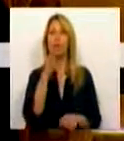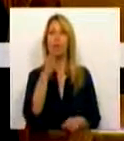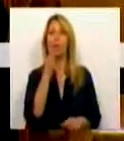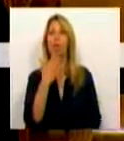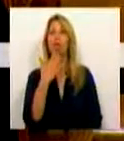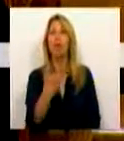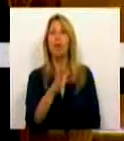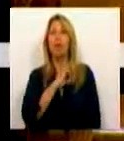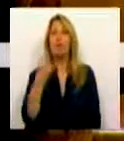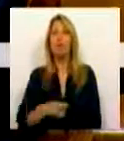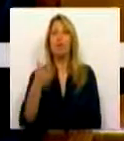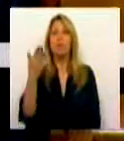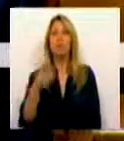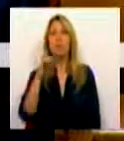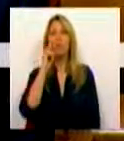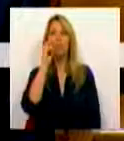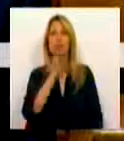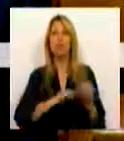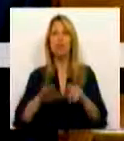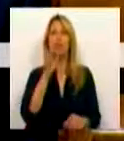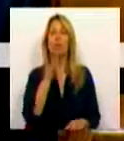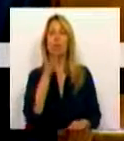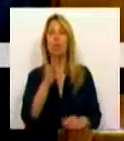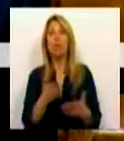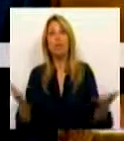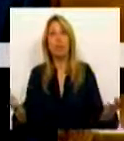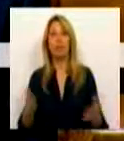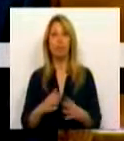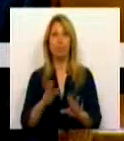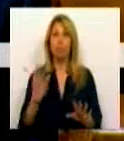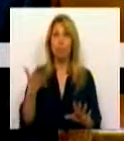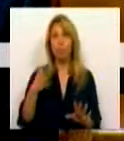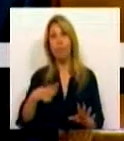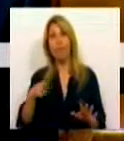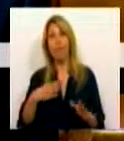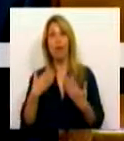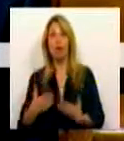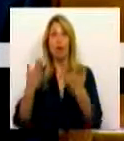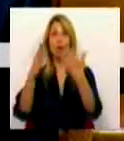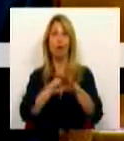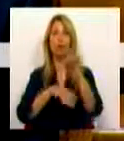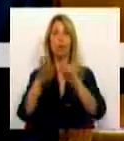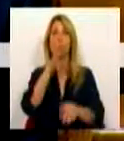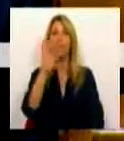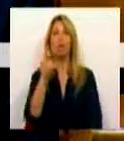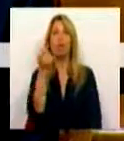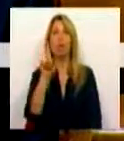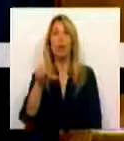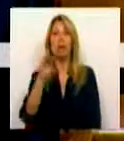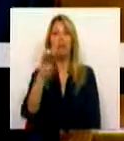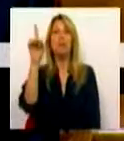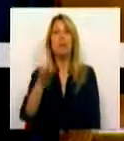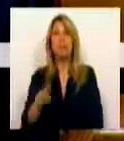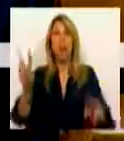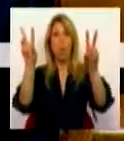Muito obrigado, Sr. Presidente, senhoras e senhores deputados. Bem, antes de mais, saudar o Sr. Deputado Joel Sá pelo tema que